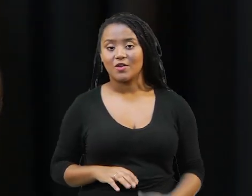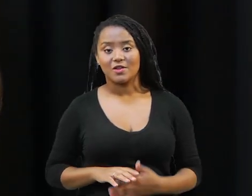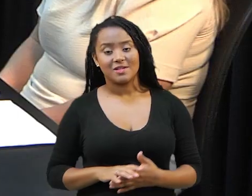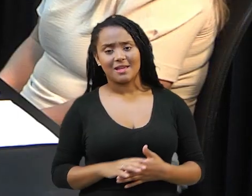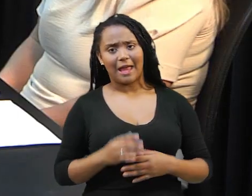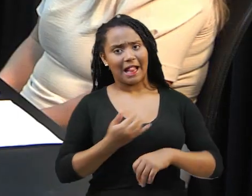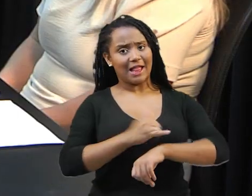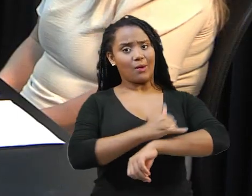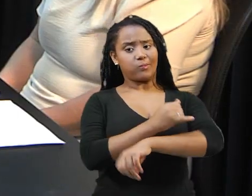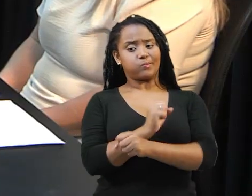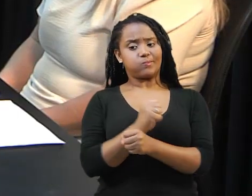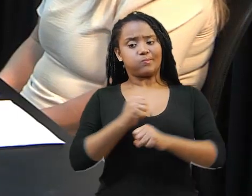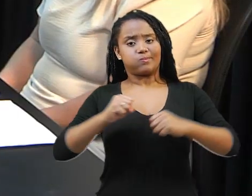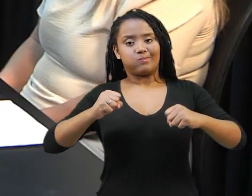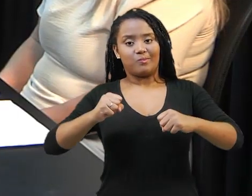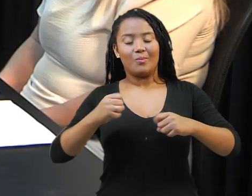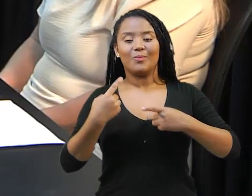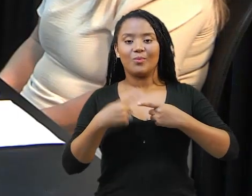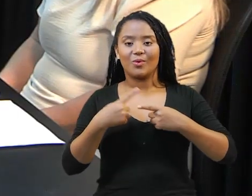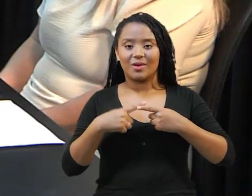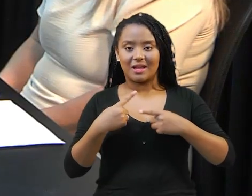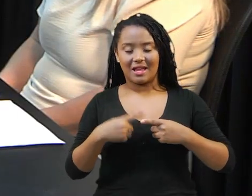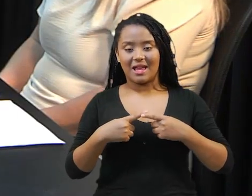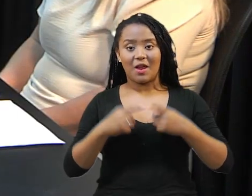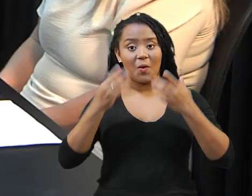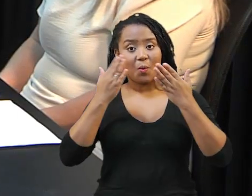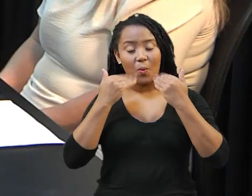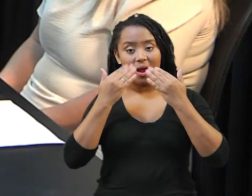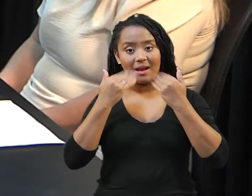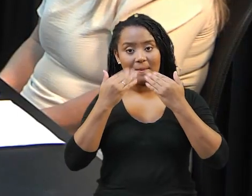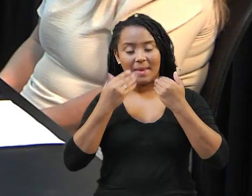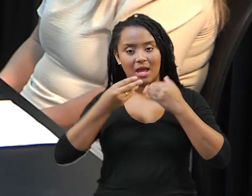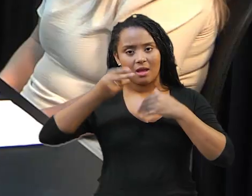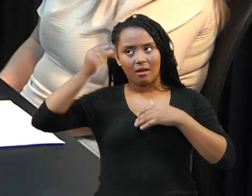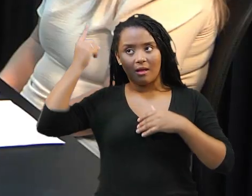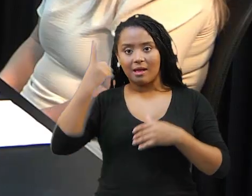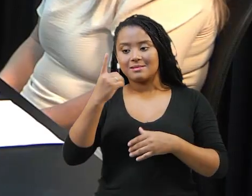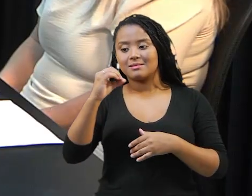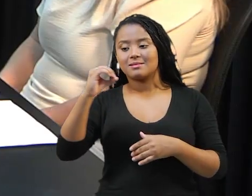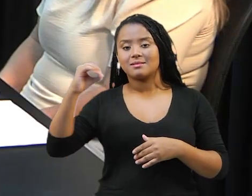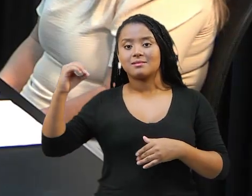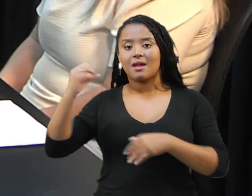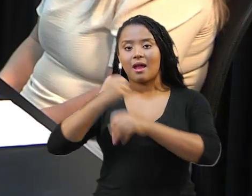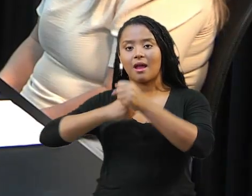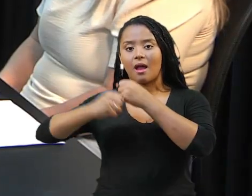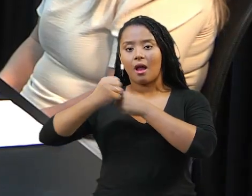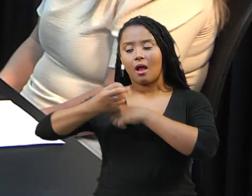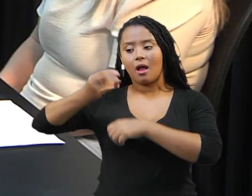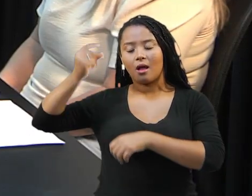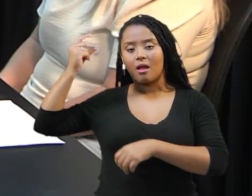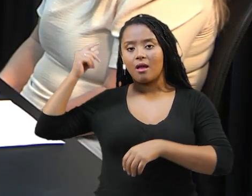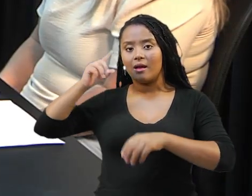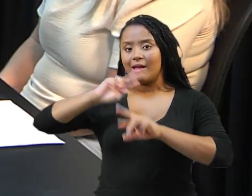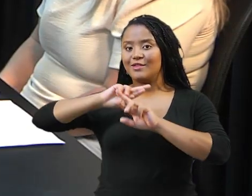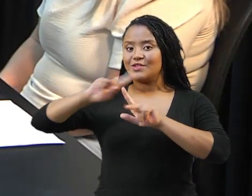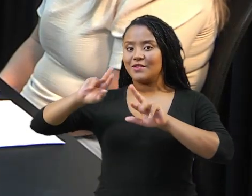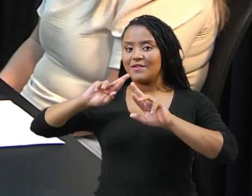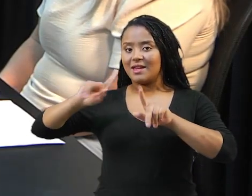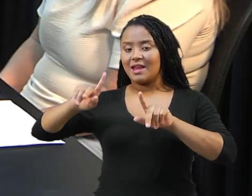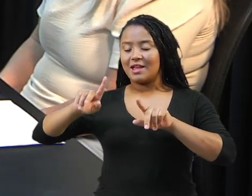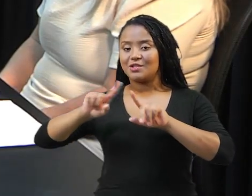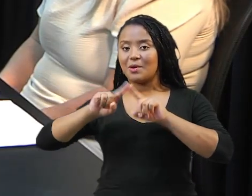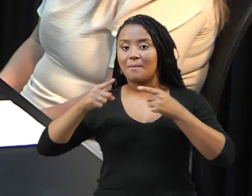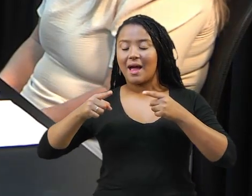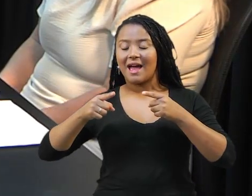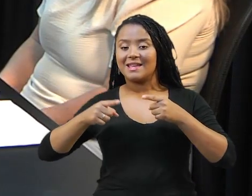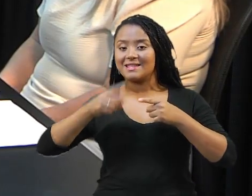geralmente eles não eram obesos, né? Porque o acesso ao alimento, 100 anos atrás, era diferente. Então, o homem